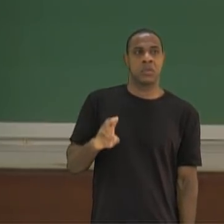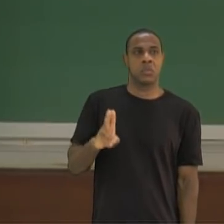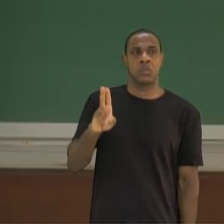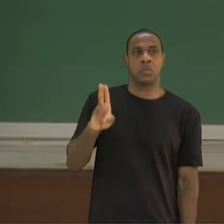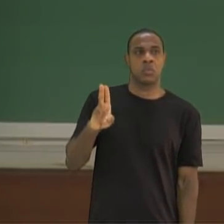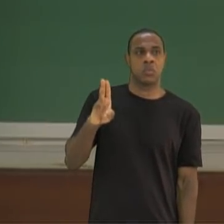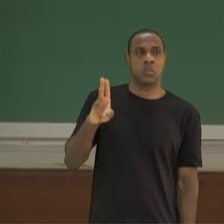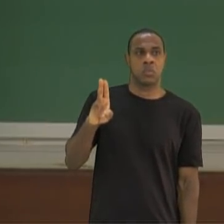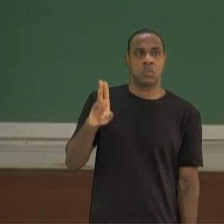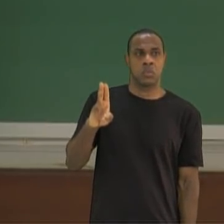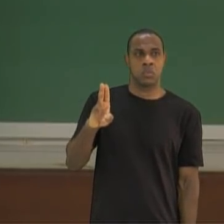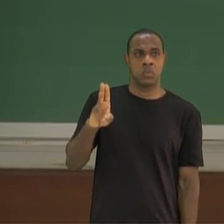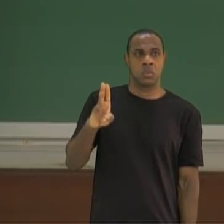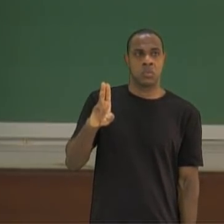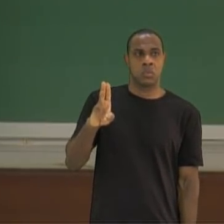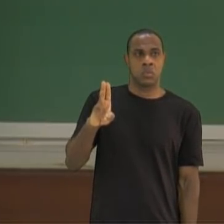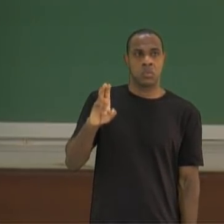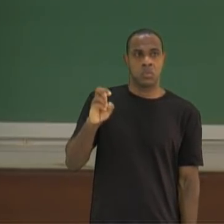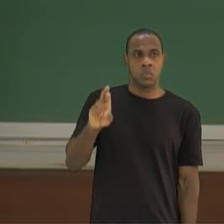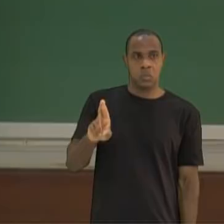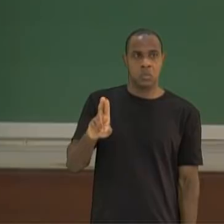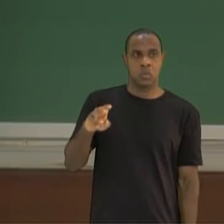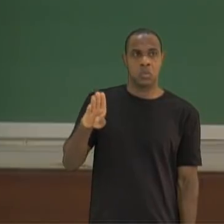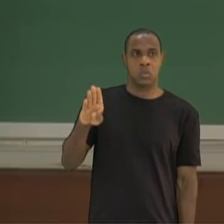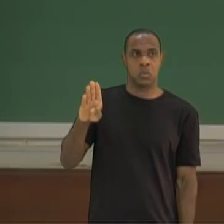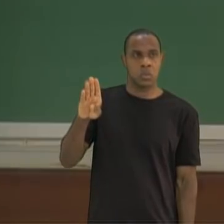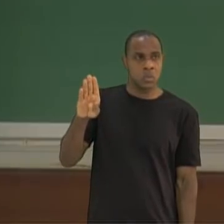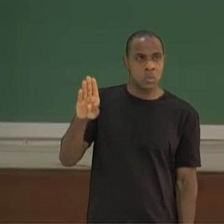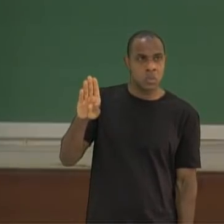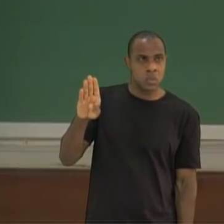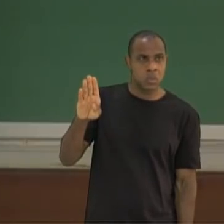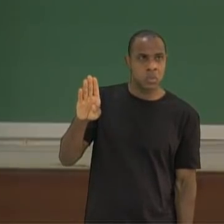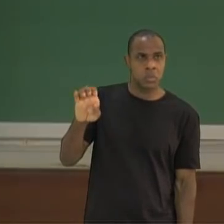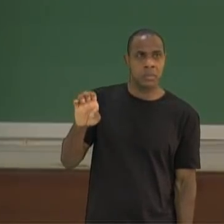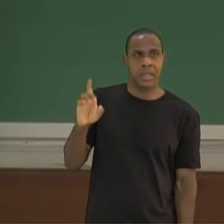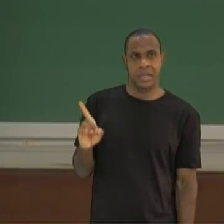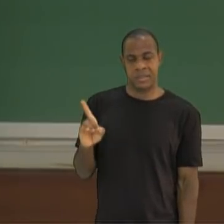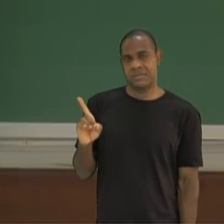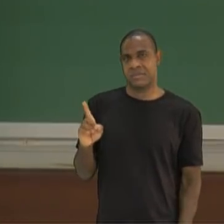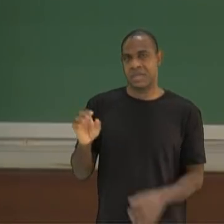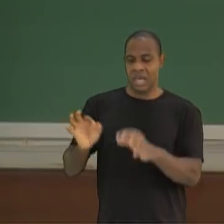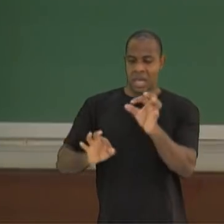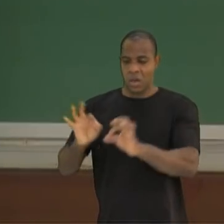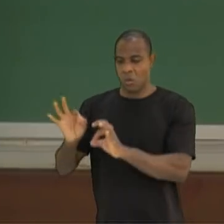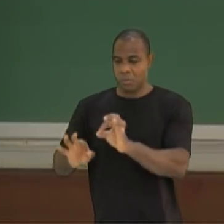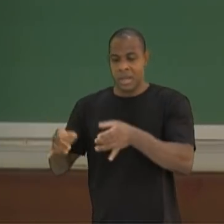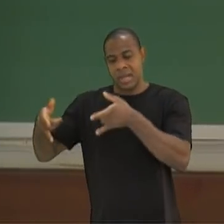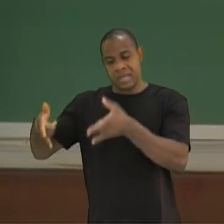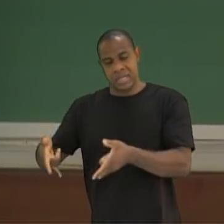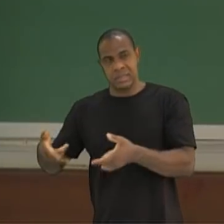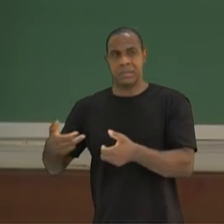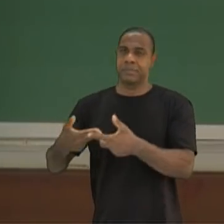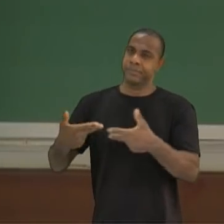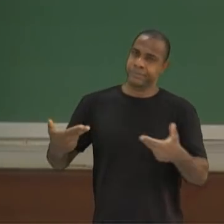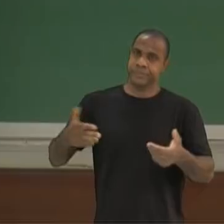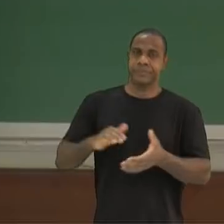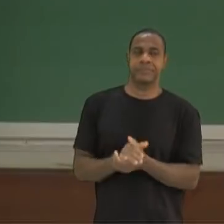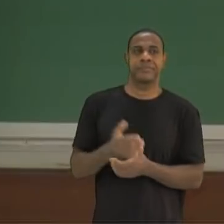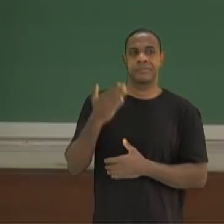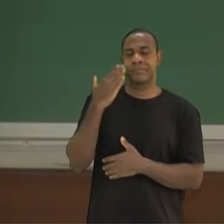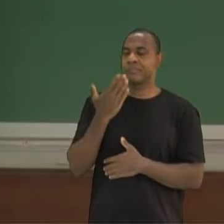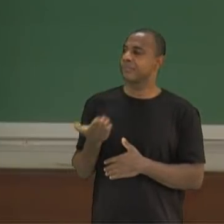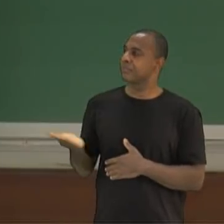make cookies, fazer biscoitos, tá bom? Então, cuidado com o do e o make. O do, ações, o make, quando eu estou construindo, quando eu